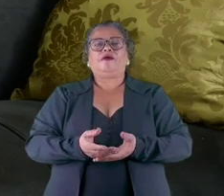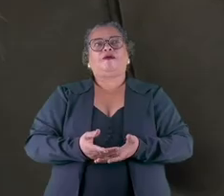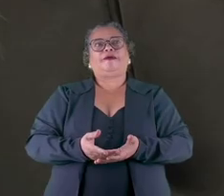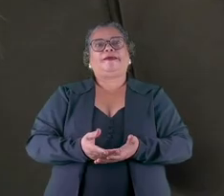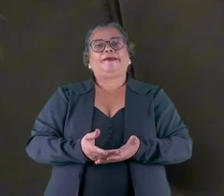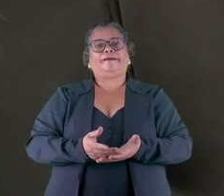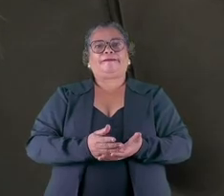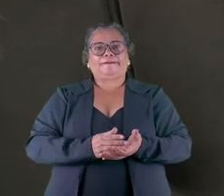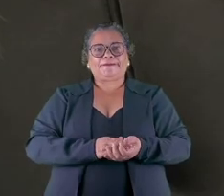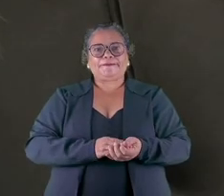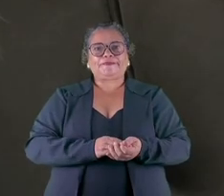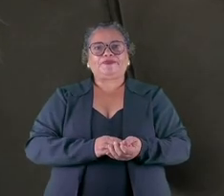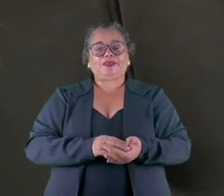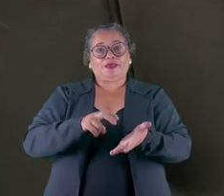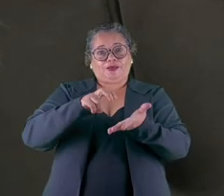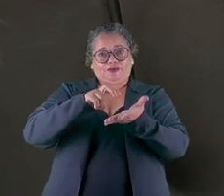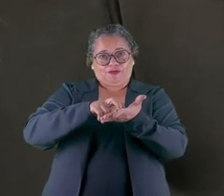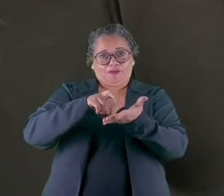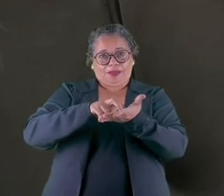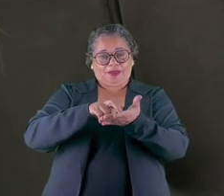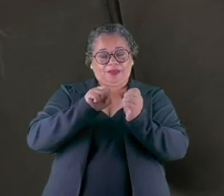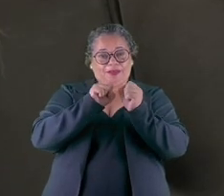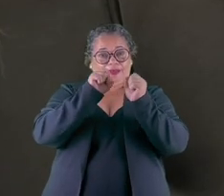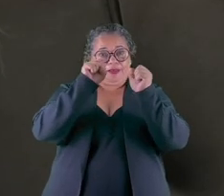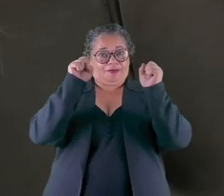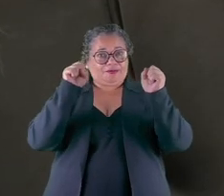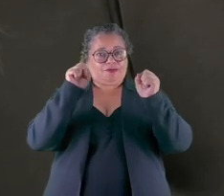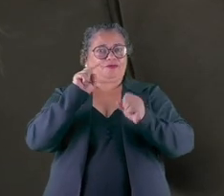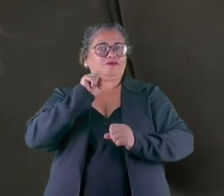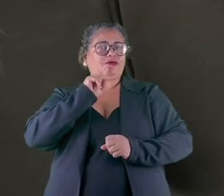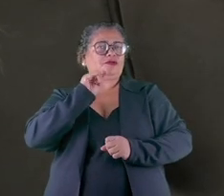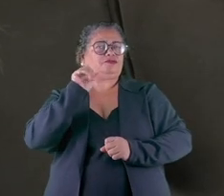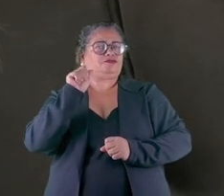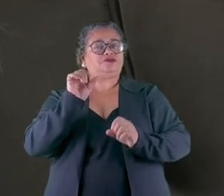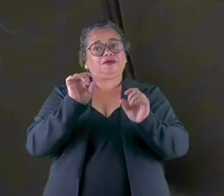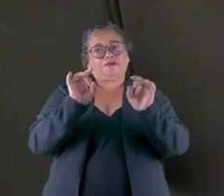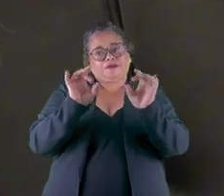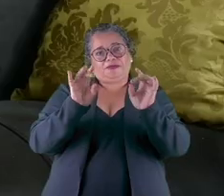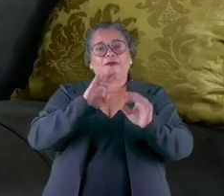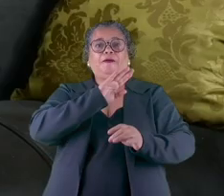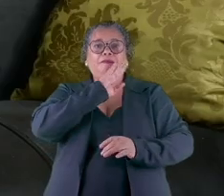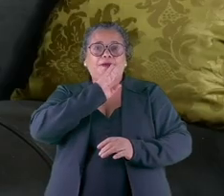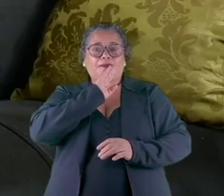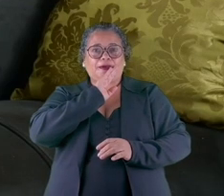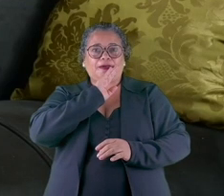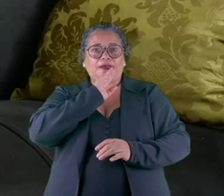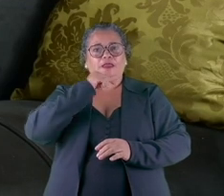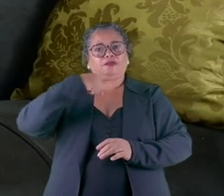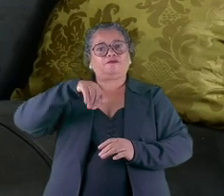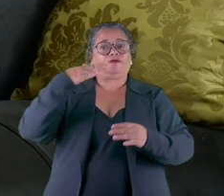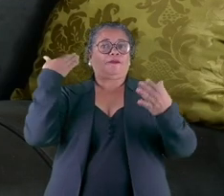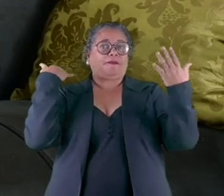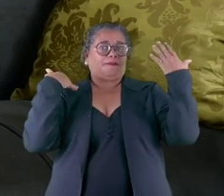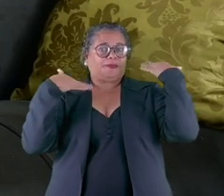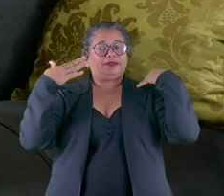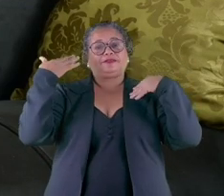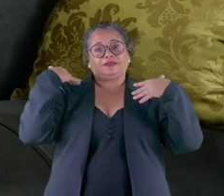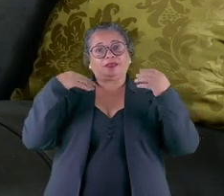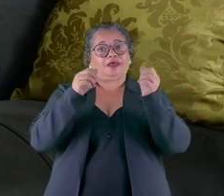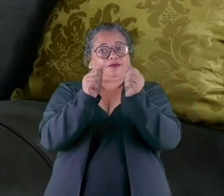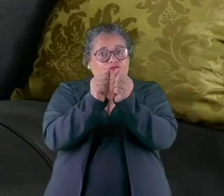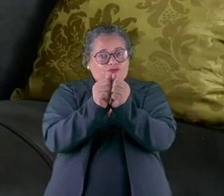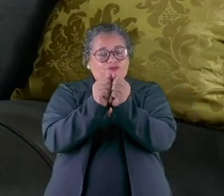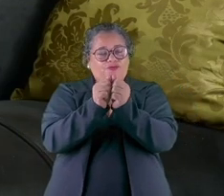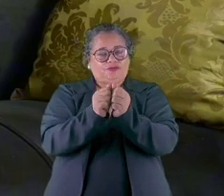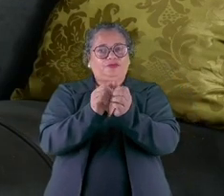municipal. Então, começando ali desde a hora que, né, que a gente acordou, como era dia das mães, meu pai falou, não,